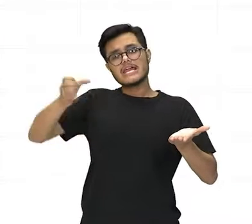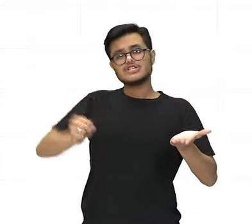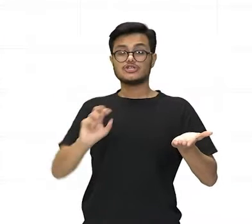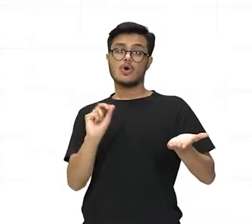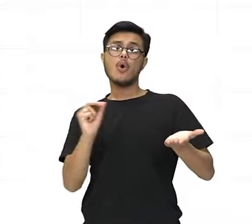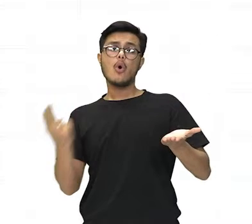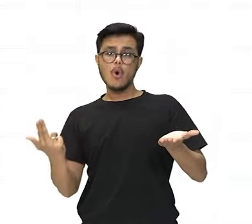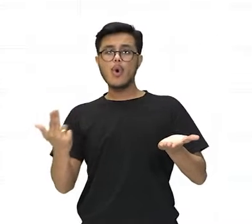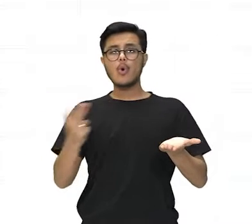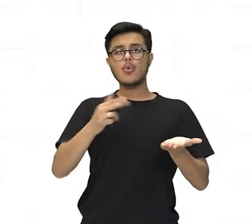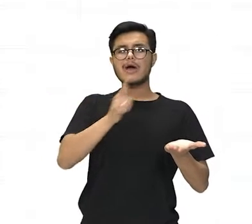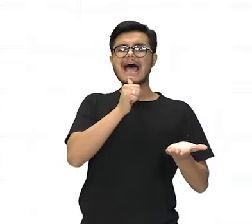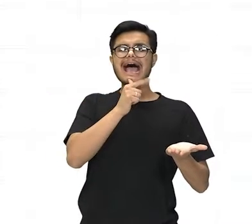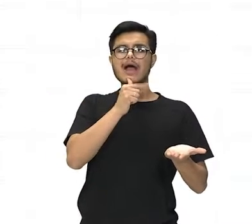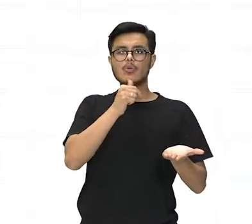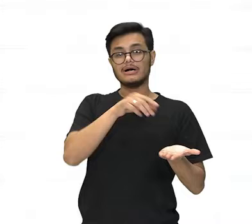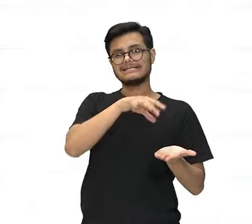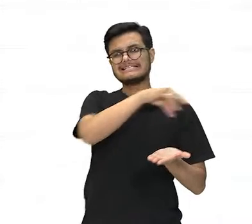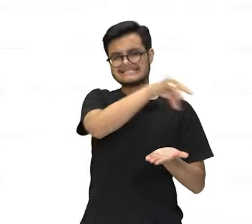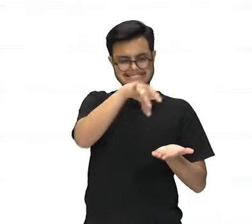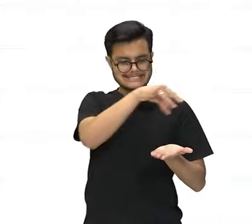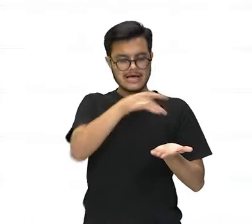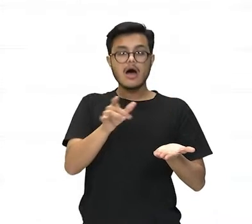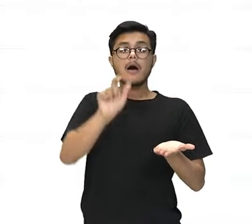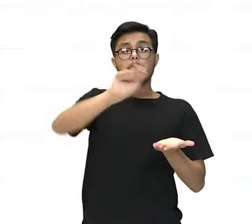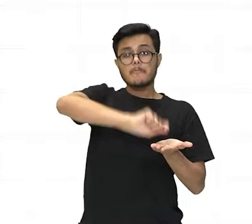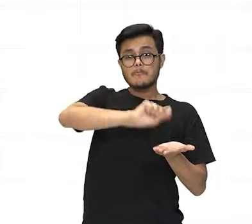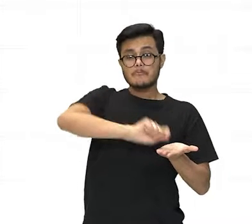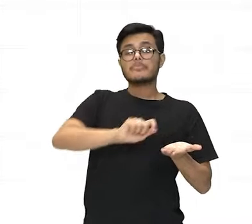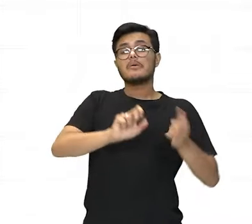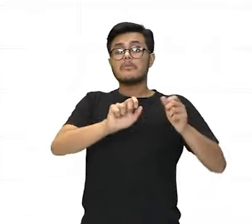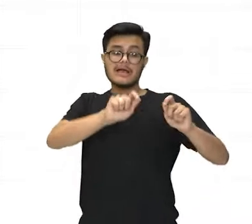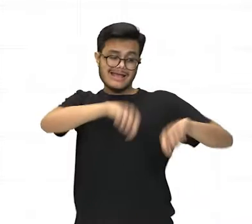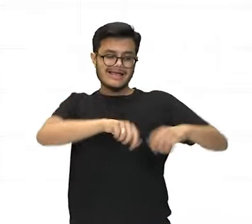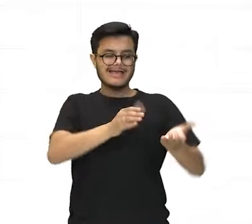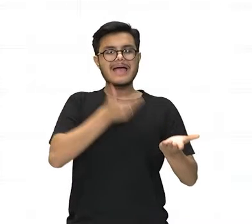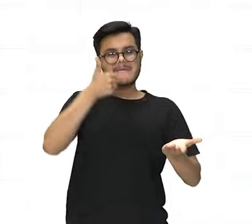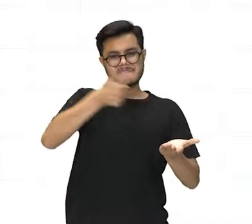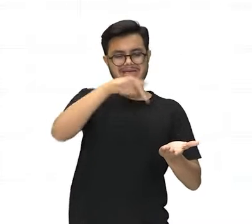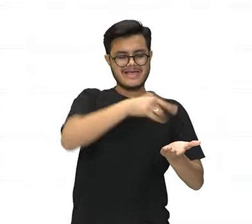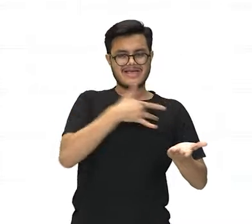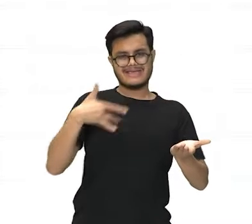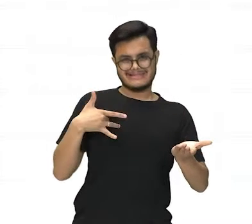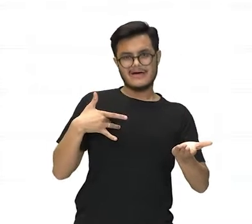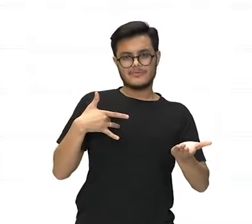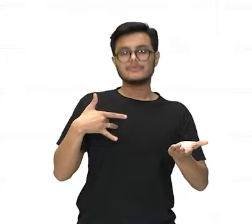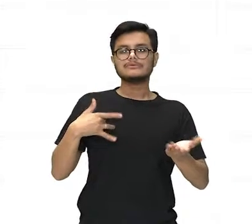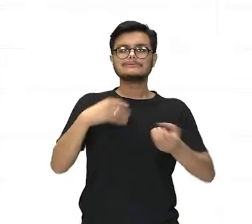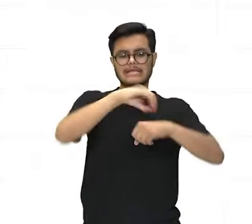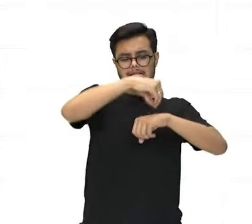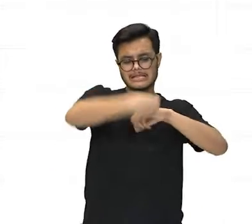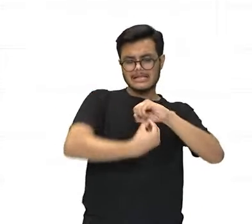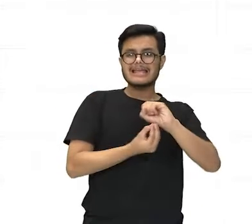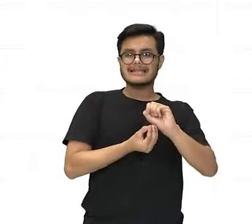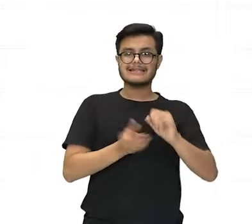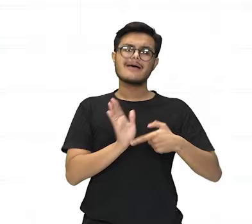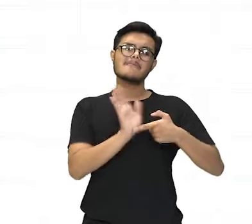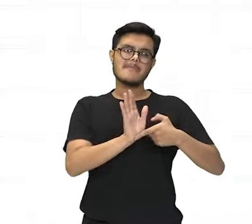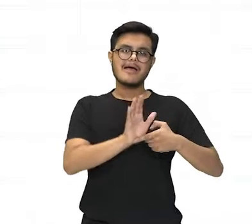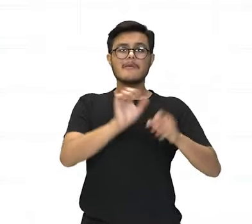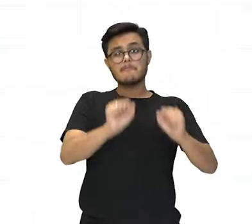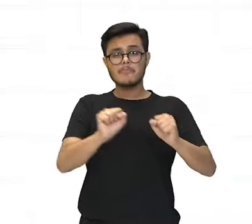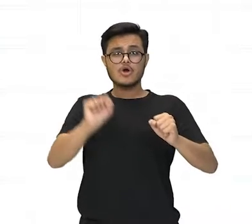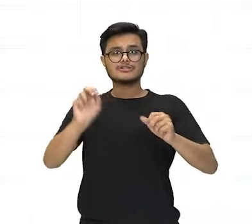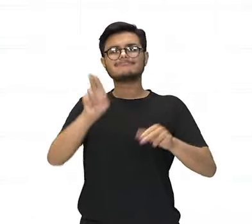fisiológico, pois esses líquidos são capazes de manter vivas as células necessárias para um possível reimplante,